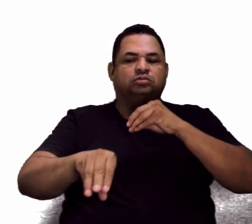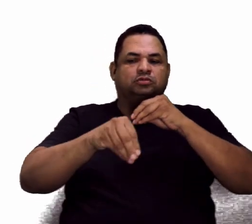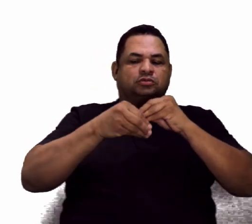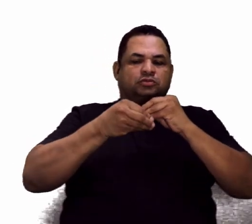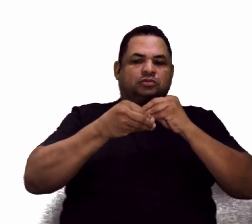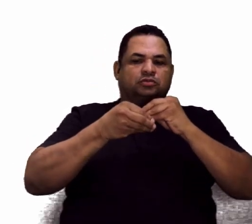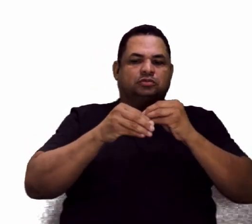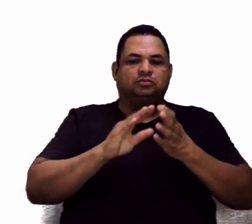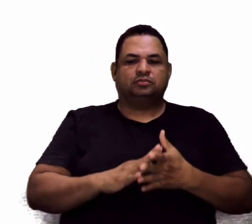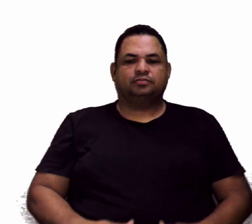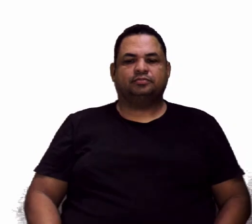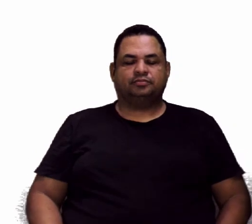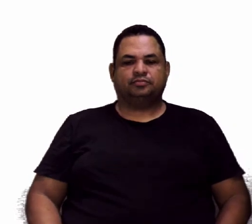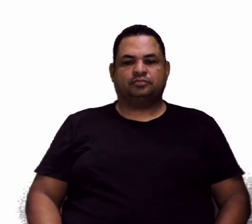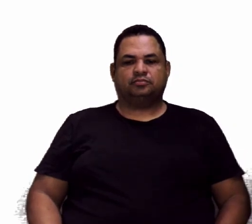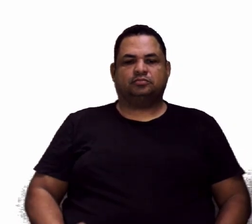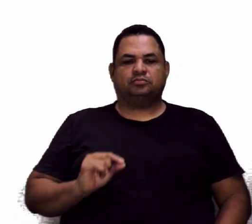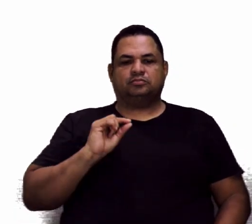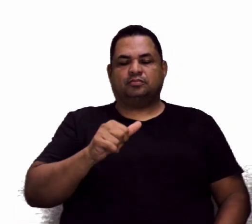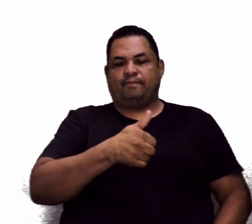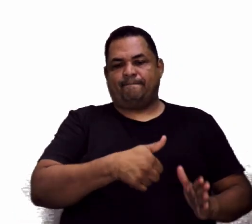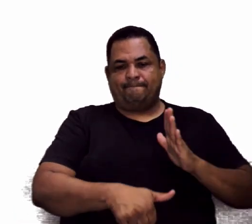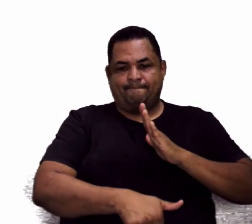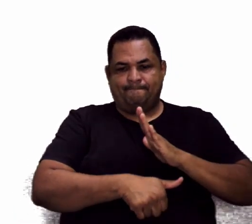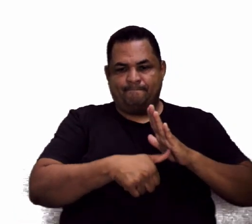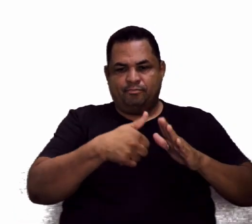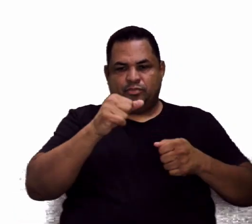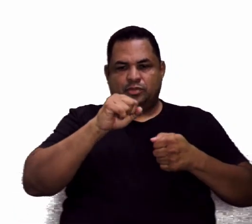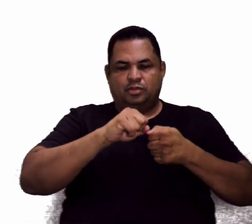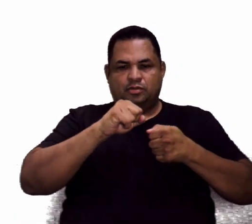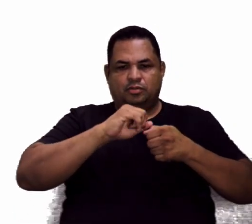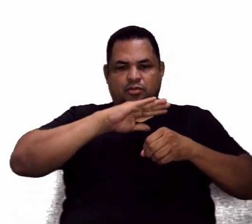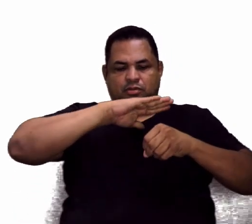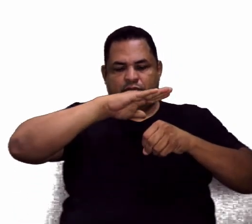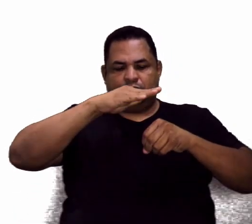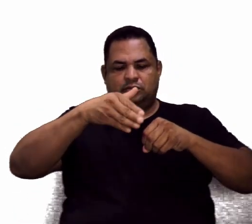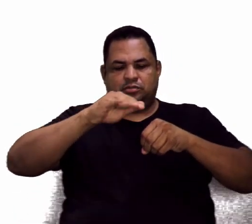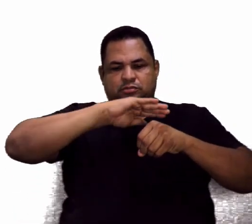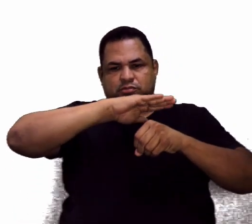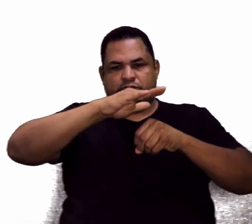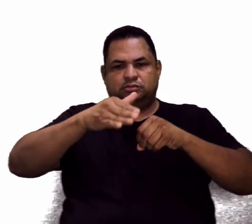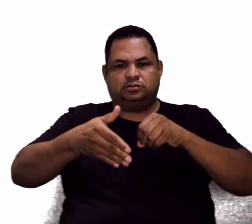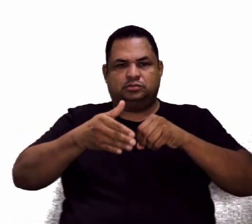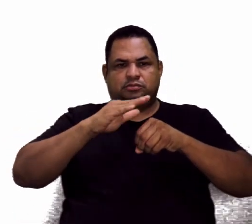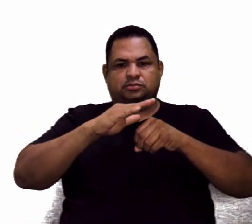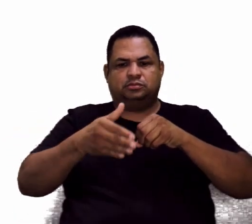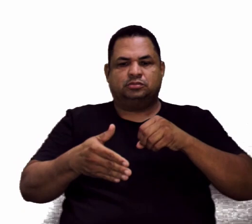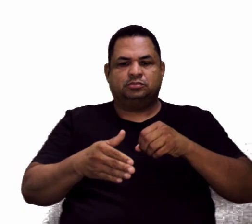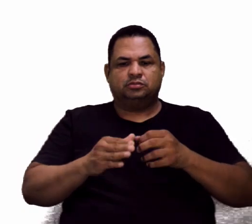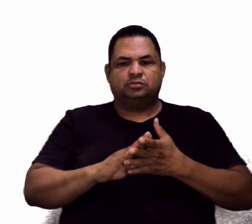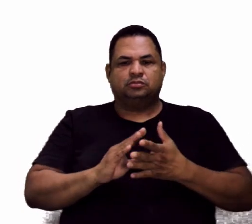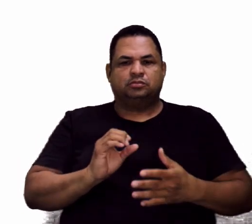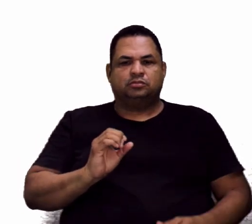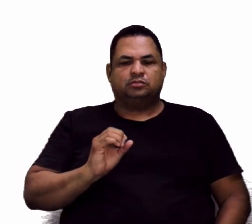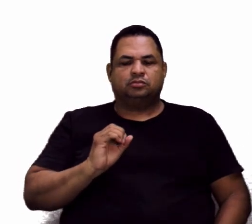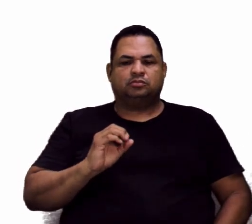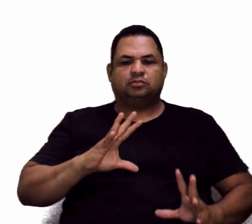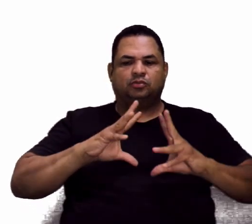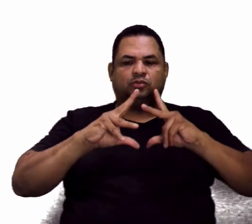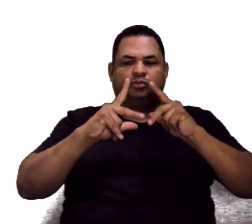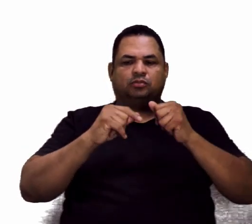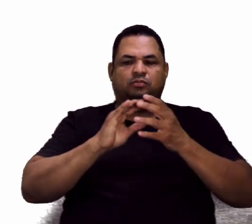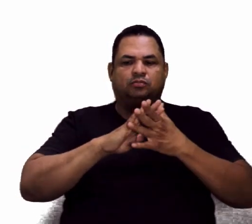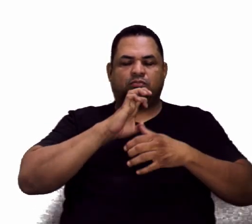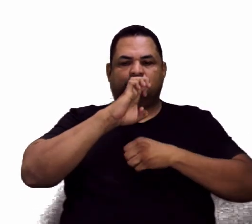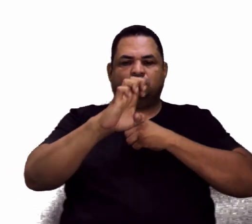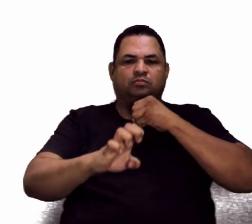que nós sabemos? Primeiro você faz a distribuição eletrônica, ok? Com o total de